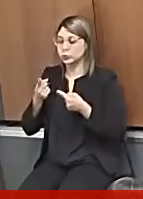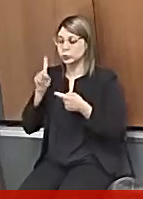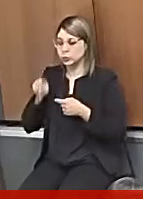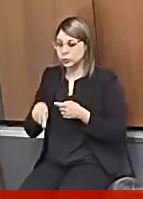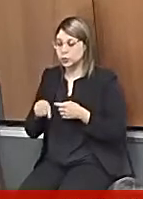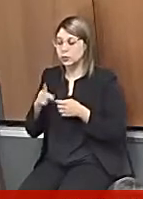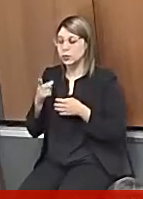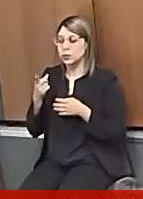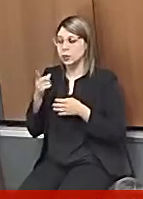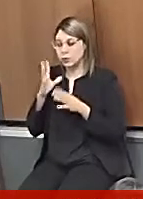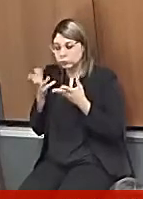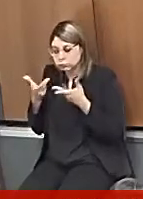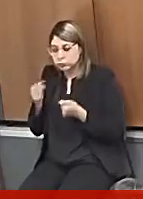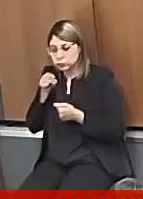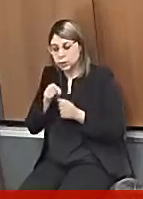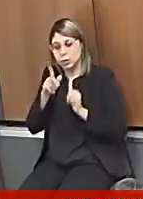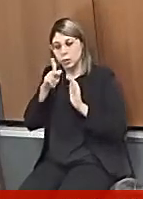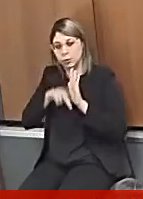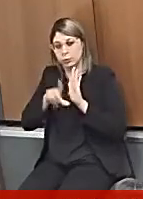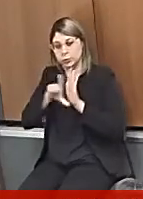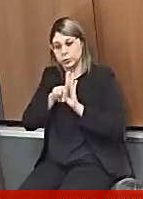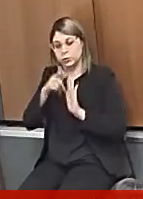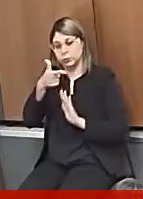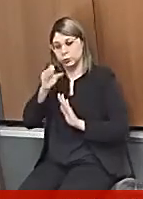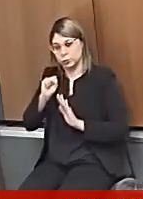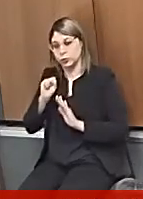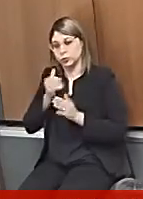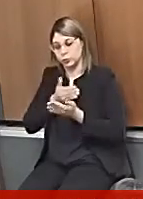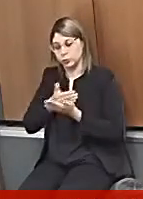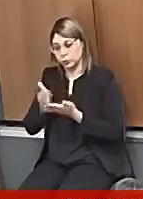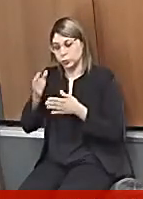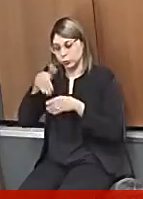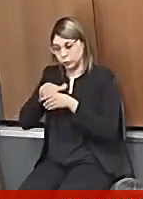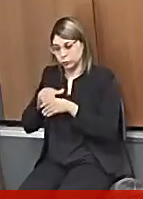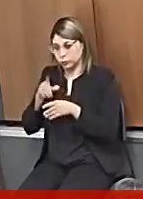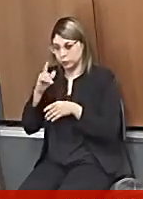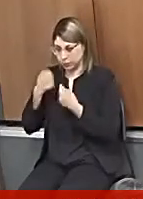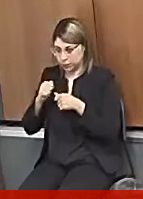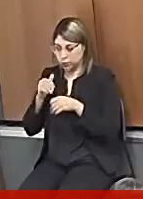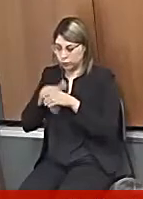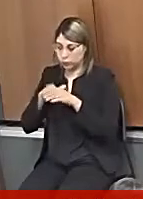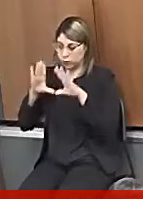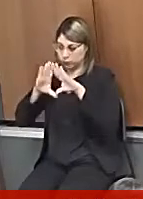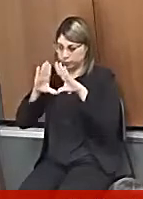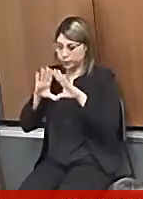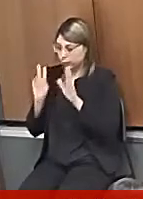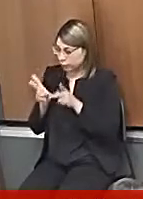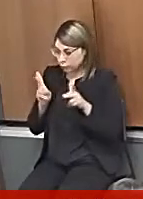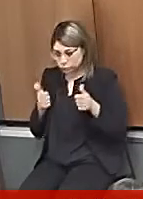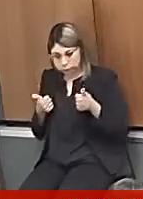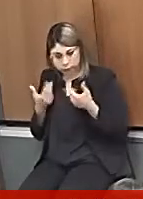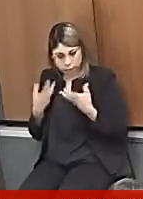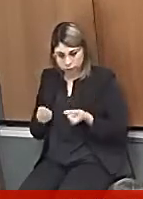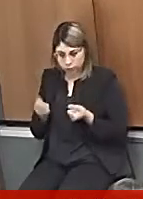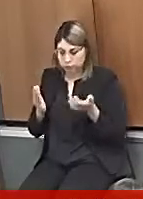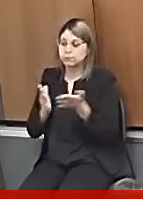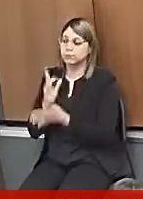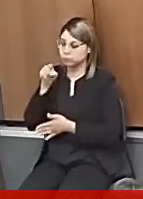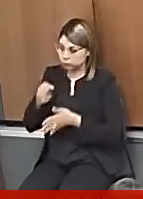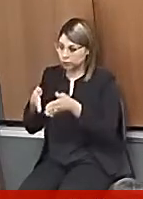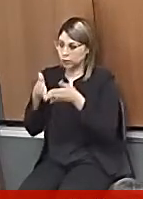e aprimoramento do pl 28 está em tramitação na assembléia seus detalhes que a própria mas como se encontram está